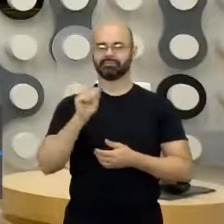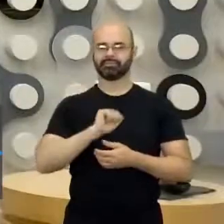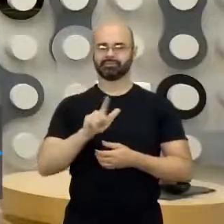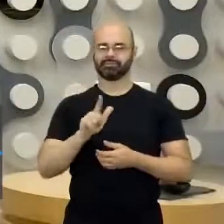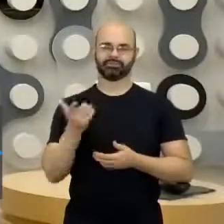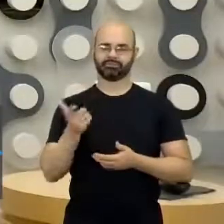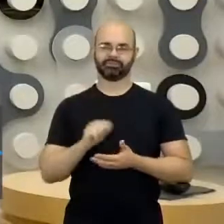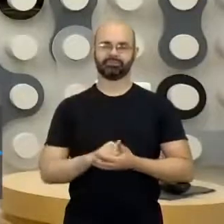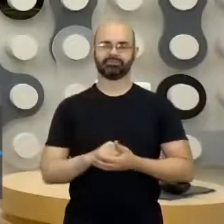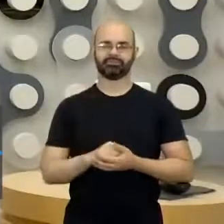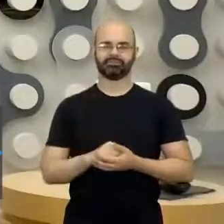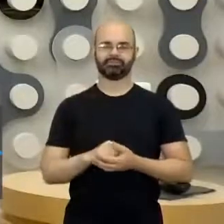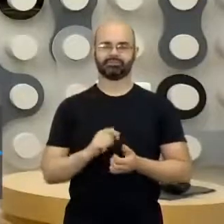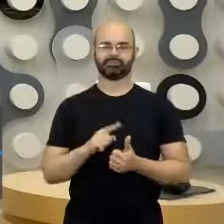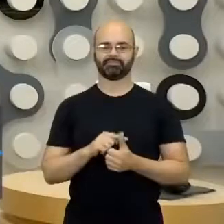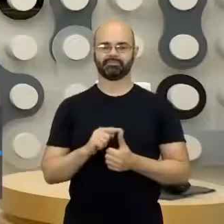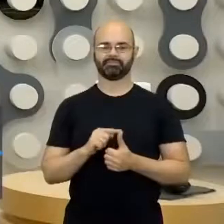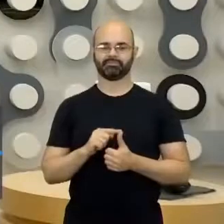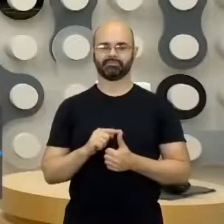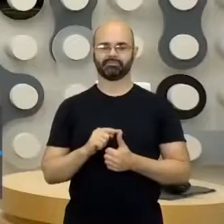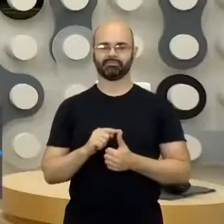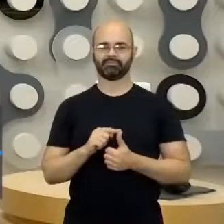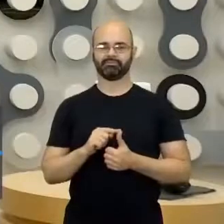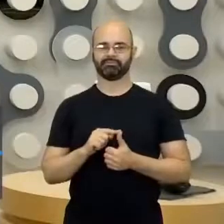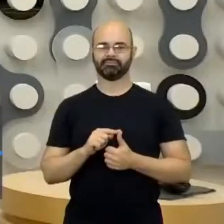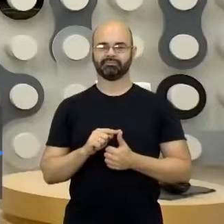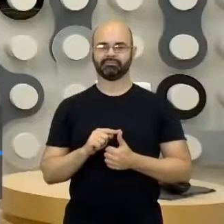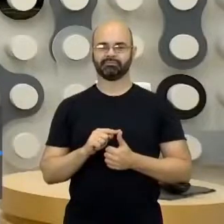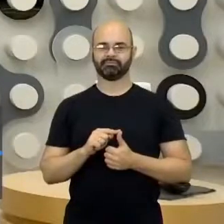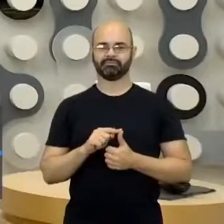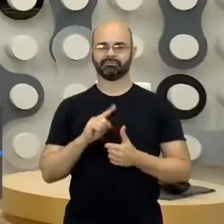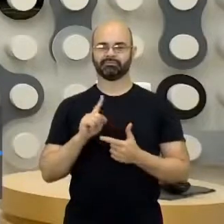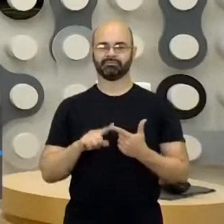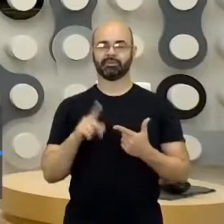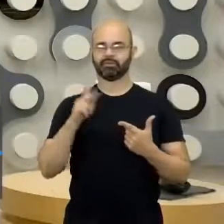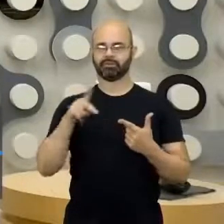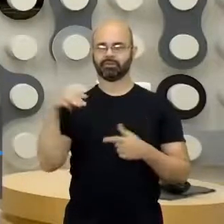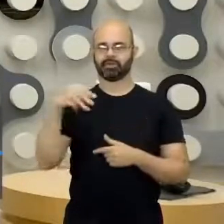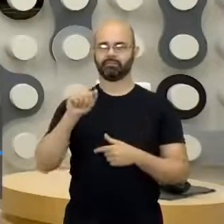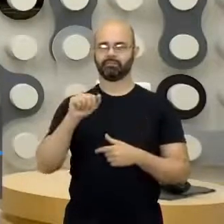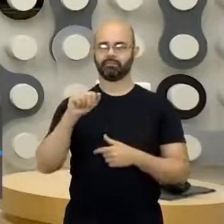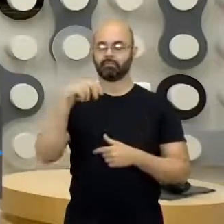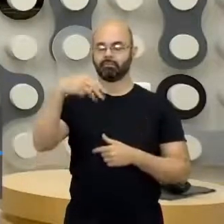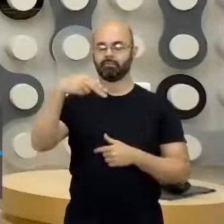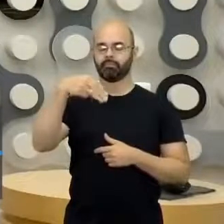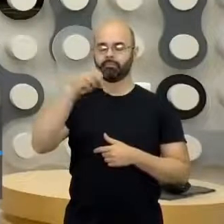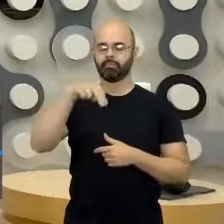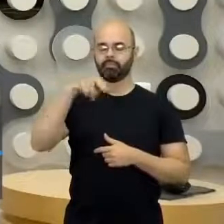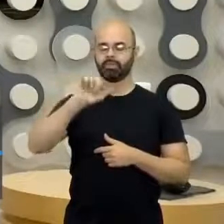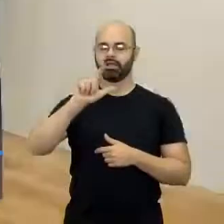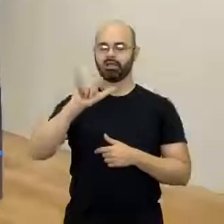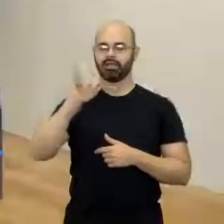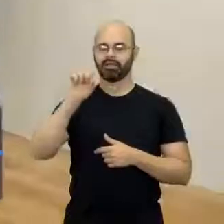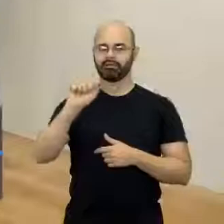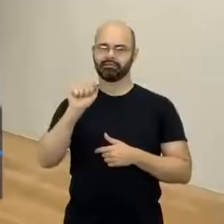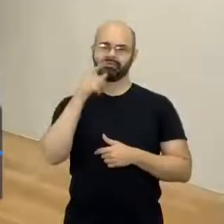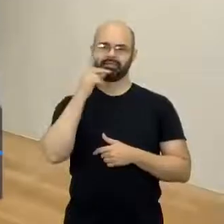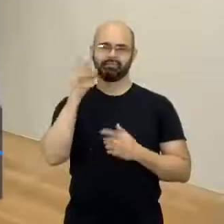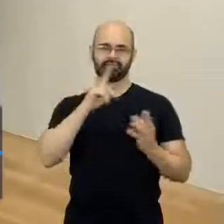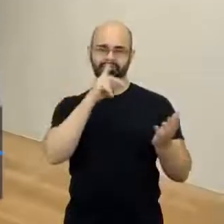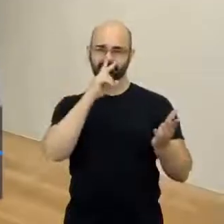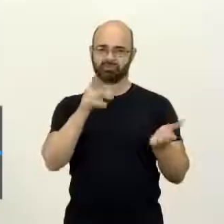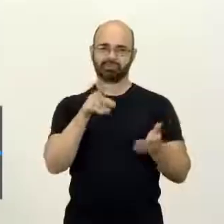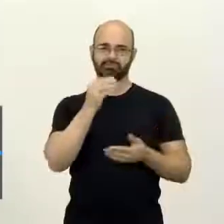caneta. E aí, a professora Mona Lisa colocou nave espacial na praça. Será que